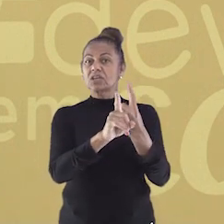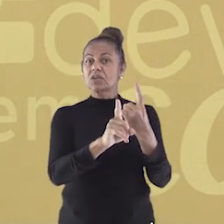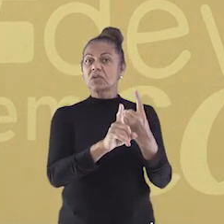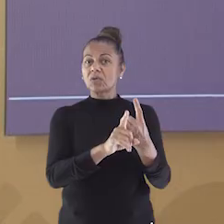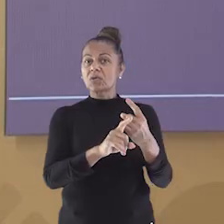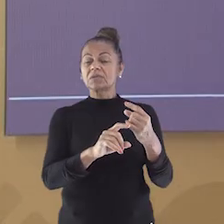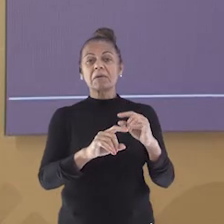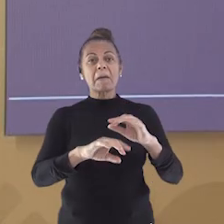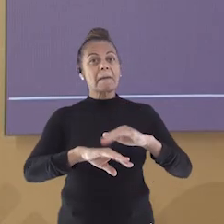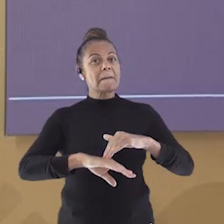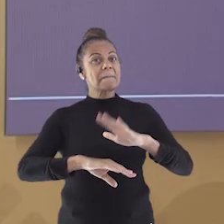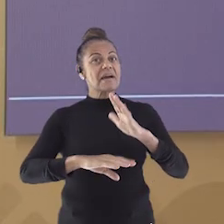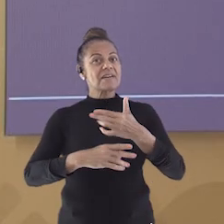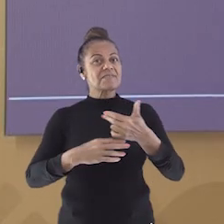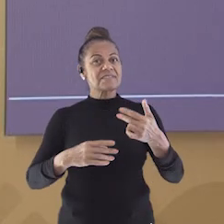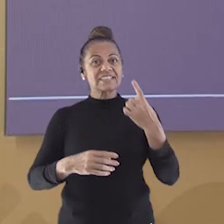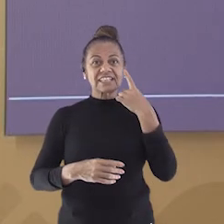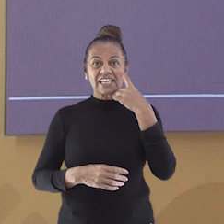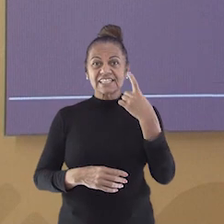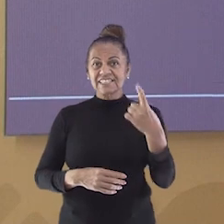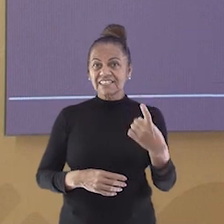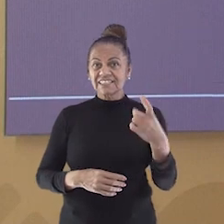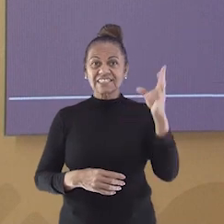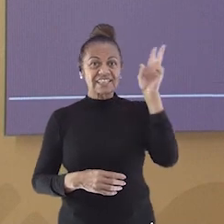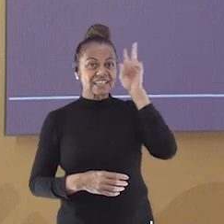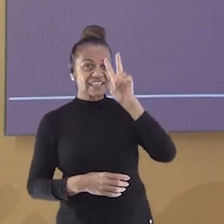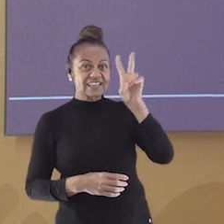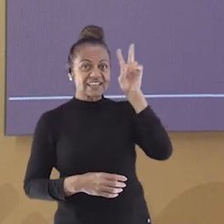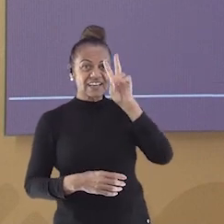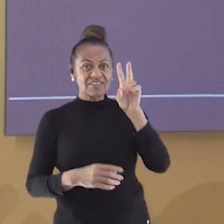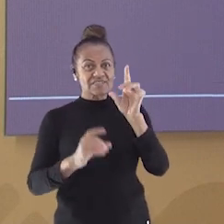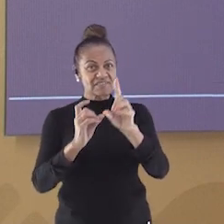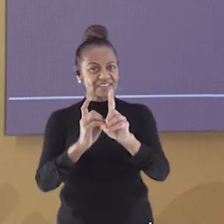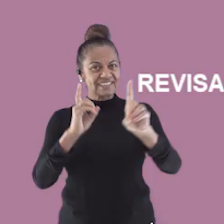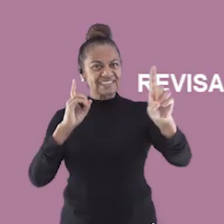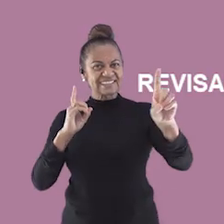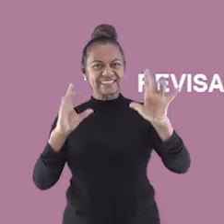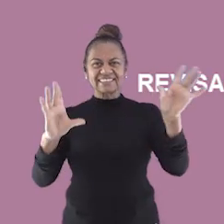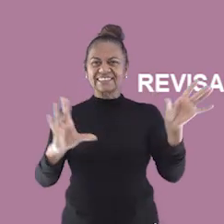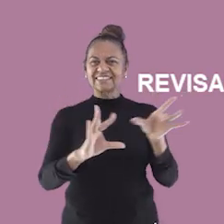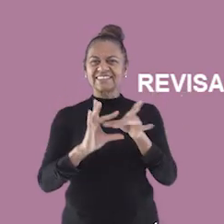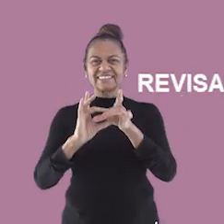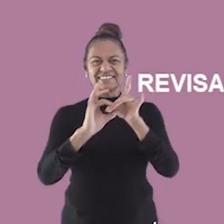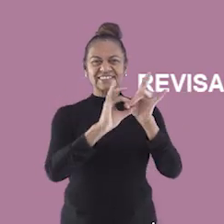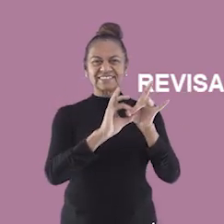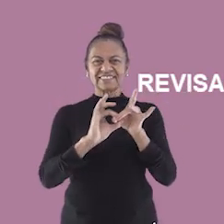interessantes. E lembre-se, mesmo distantes, estamos juntos.